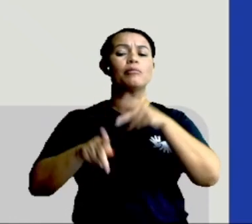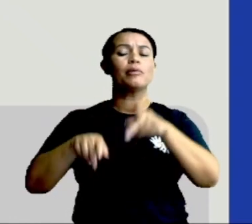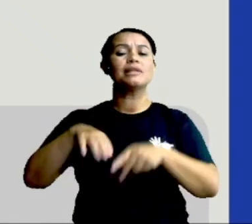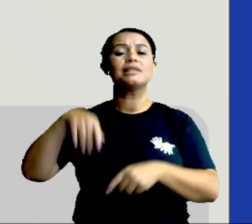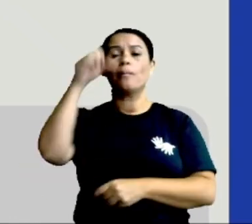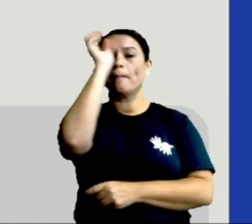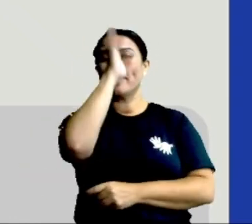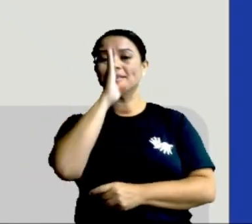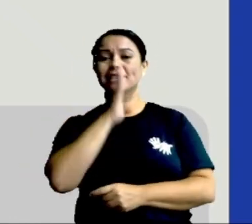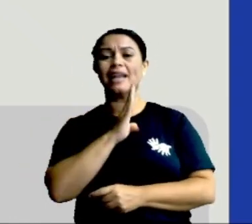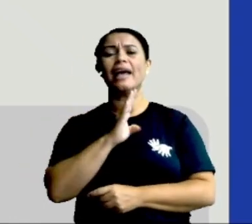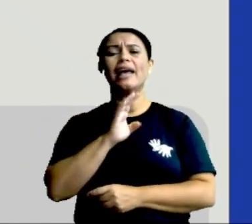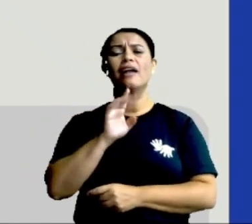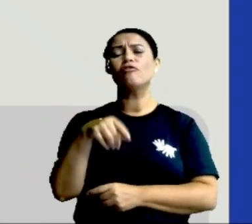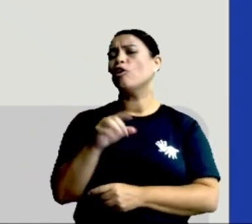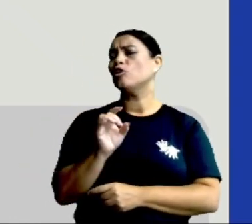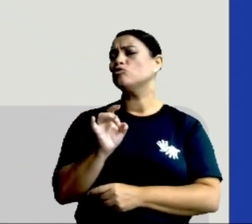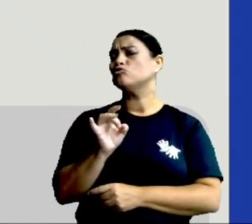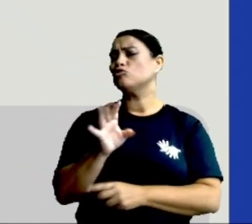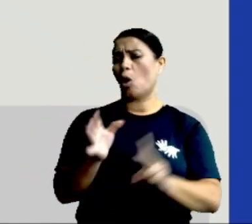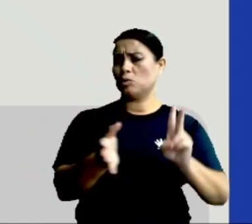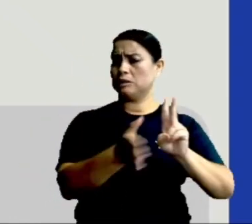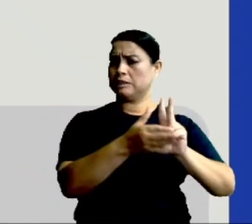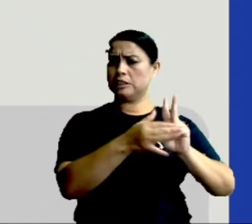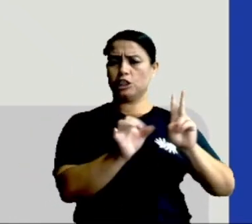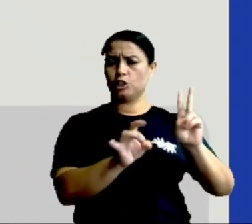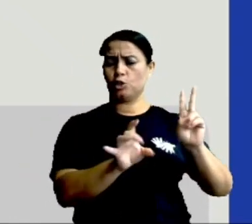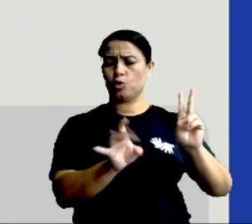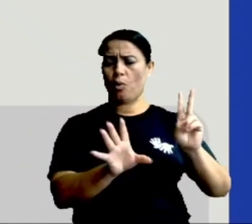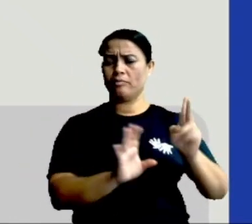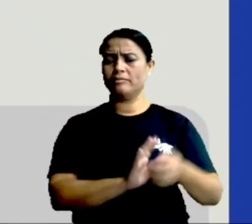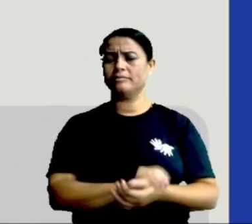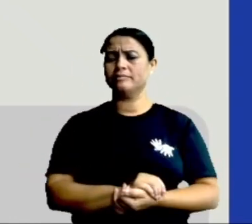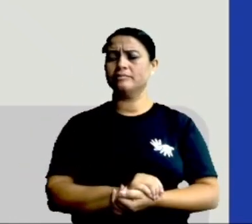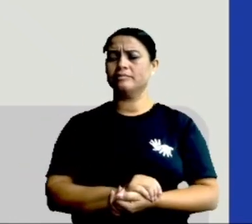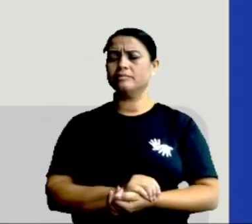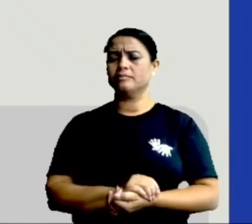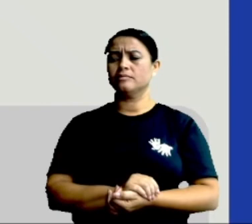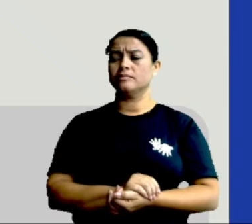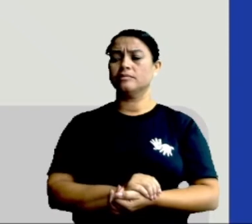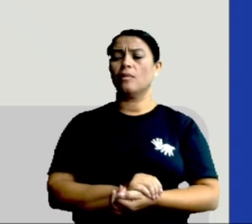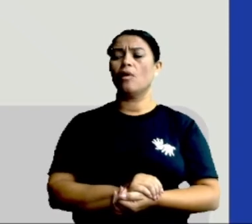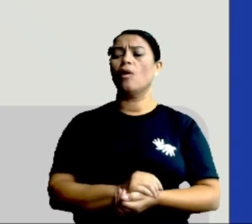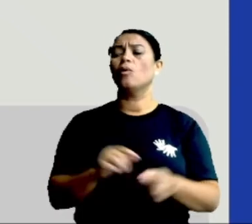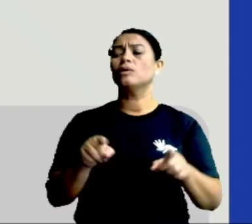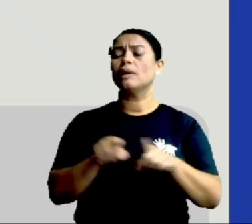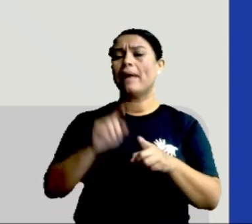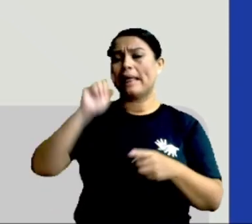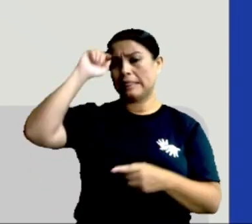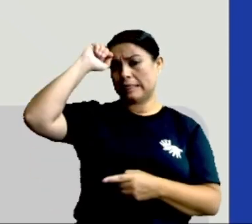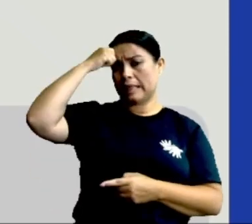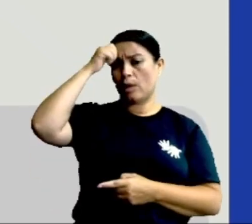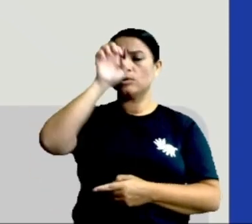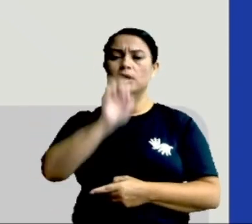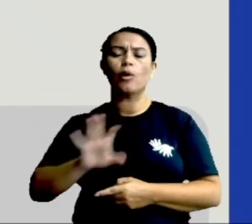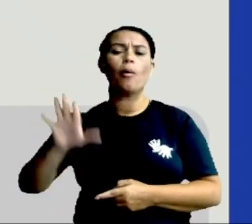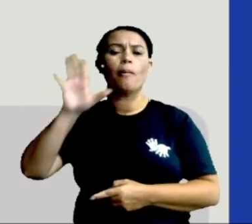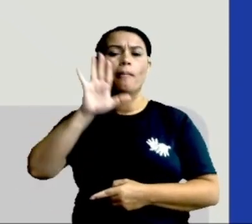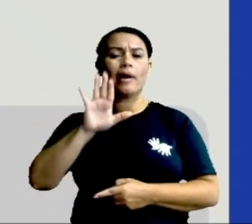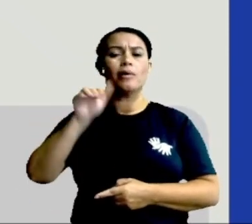população brasileira. Foram apenas os indígenas? Ou foram negros,